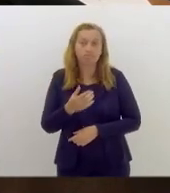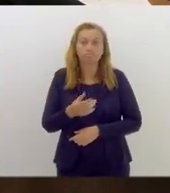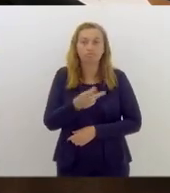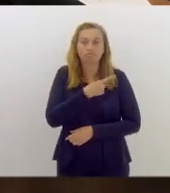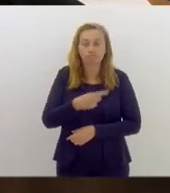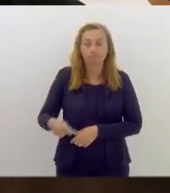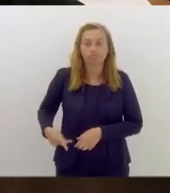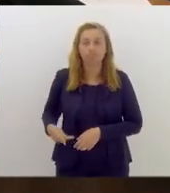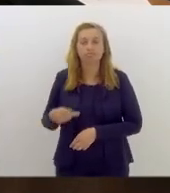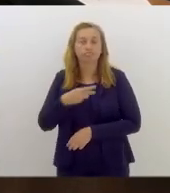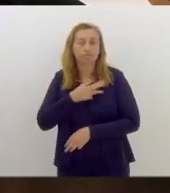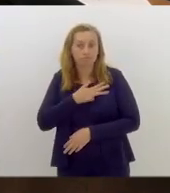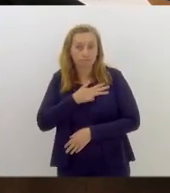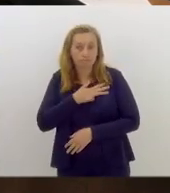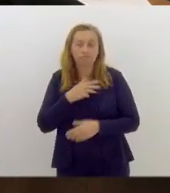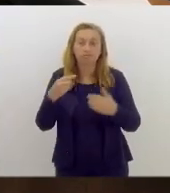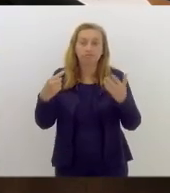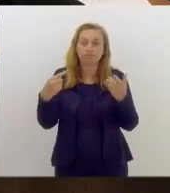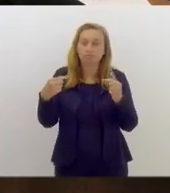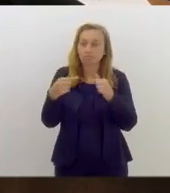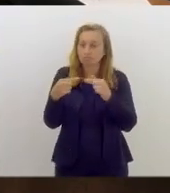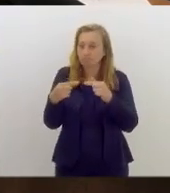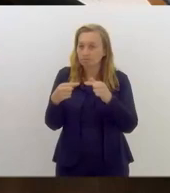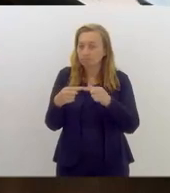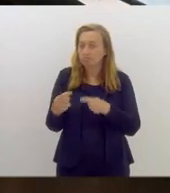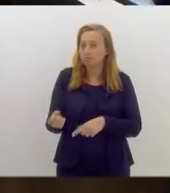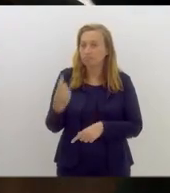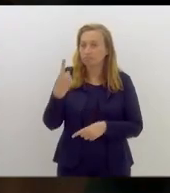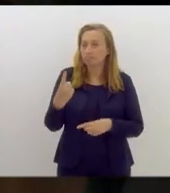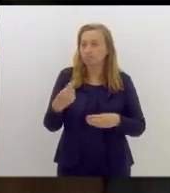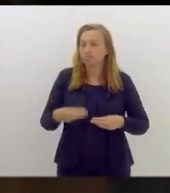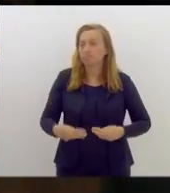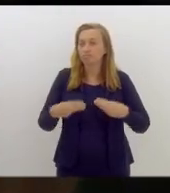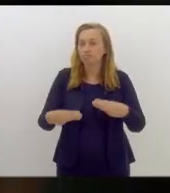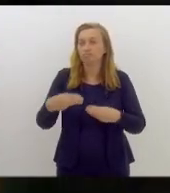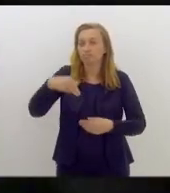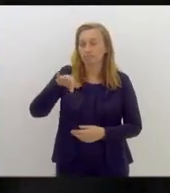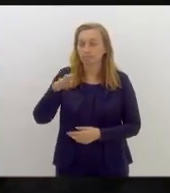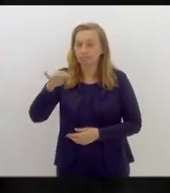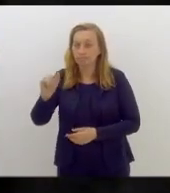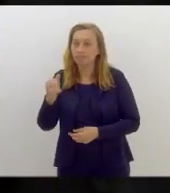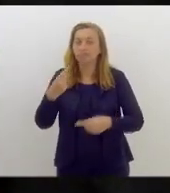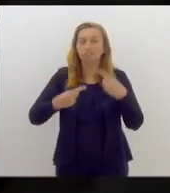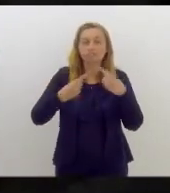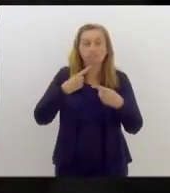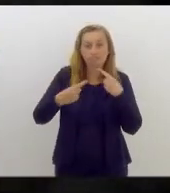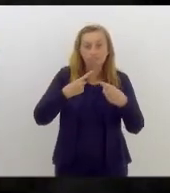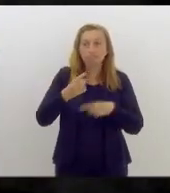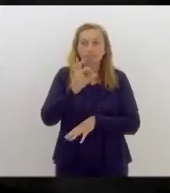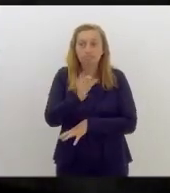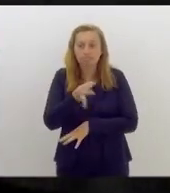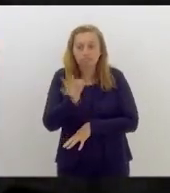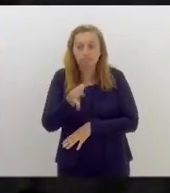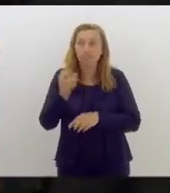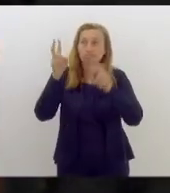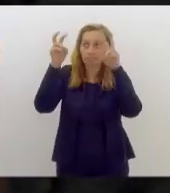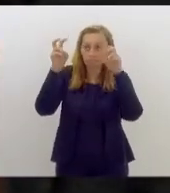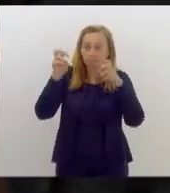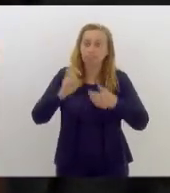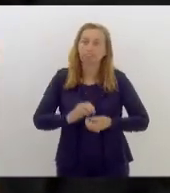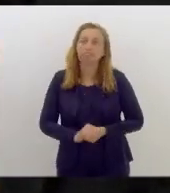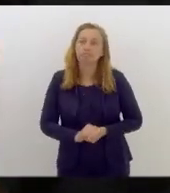presidente Lula acordou com a ex-ministra Marina Silva. Estávamos discutindo hoje exatamente este